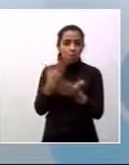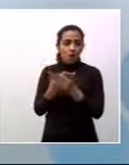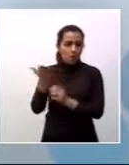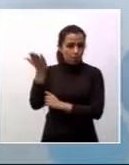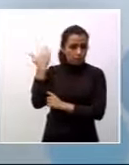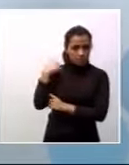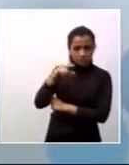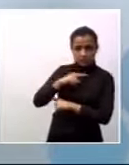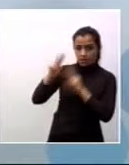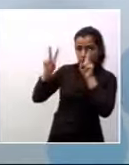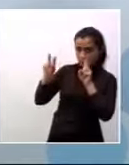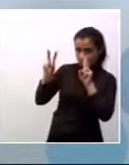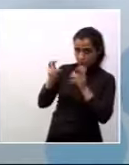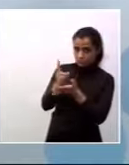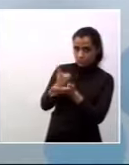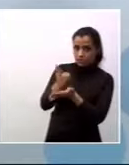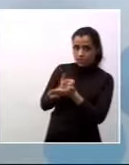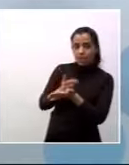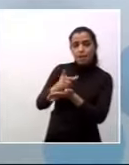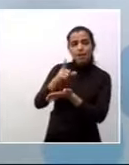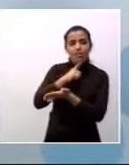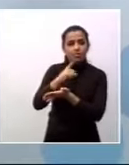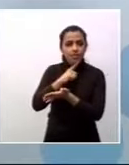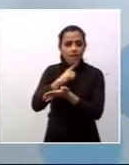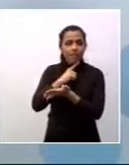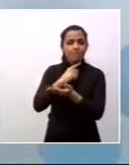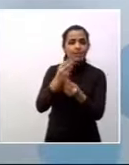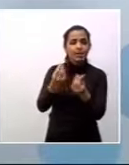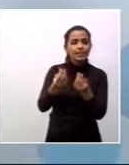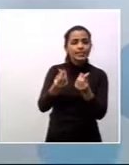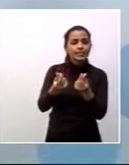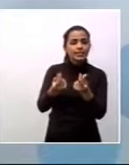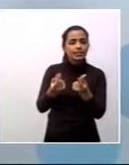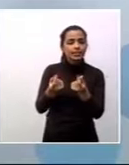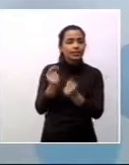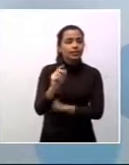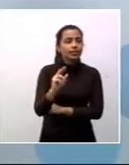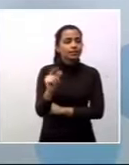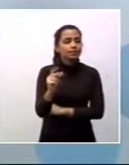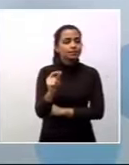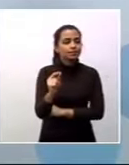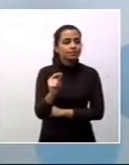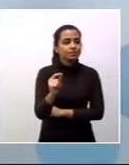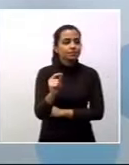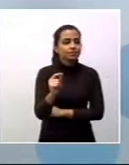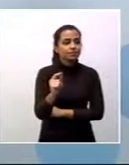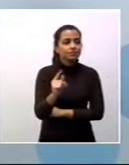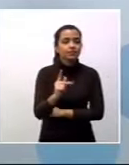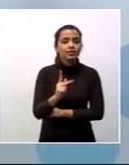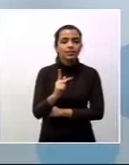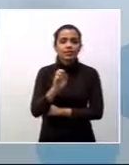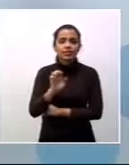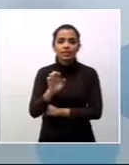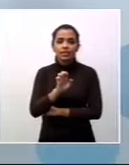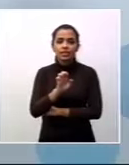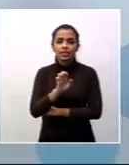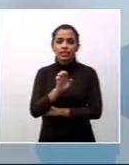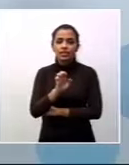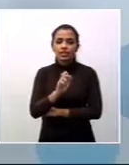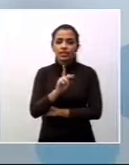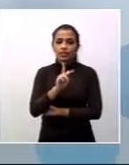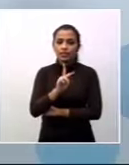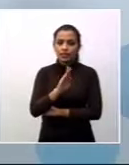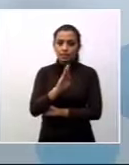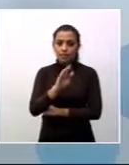teve o mesmo tema eles até apontaram por exemplo aqueles que como clickbait por exemplo né que